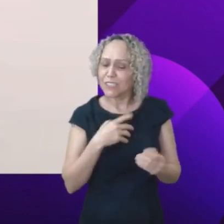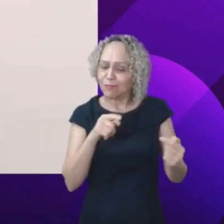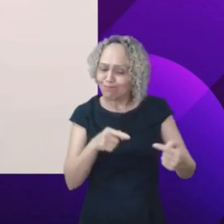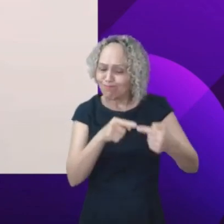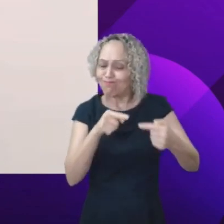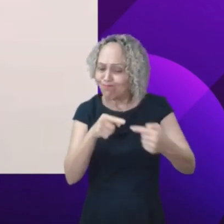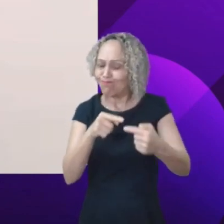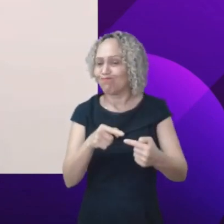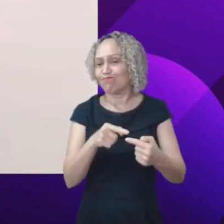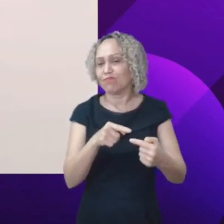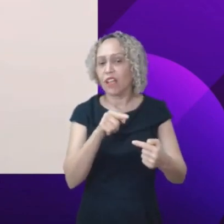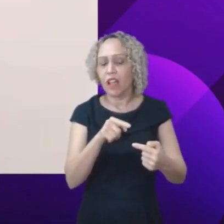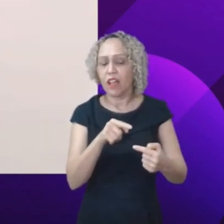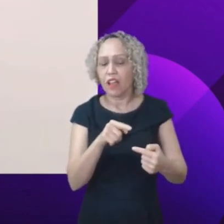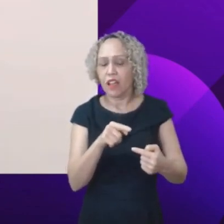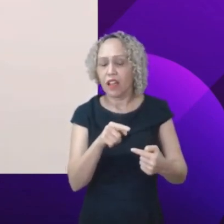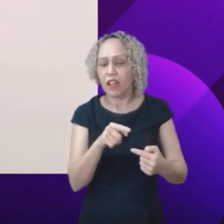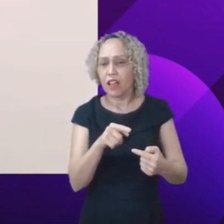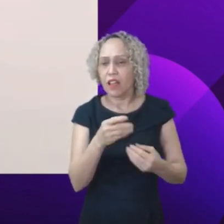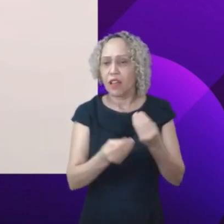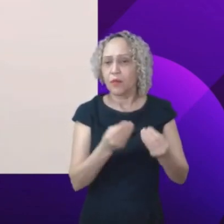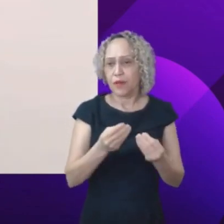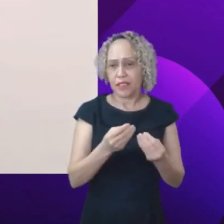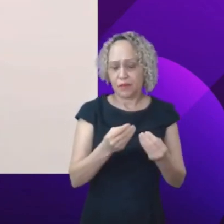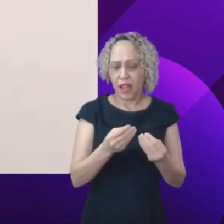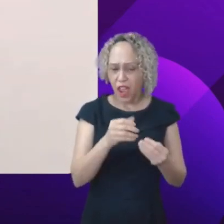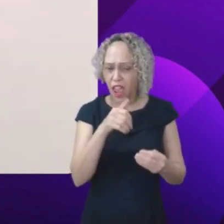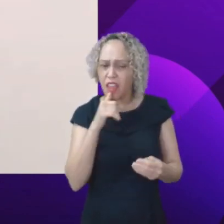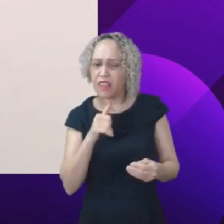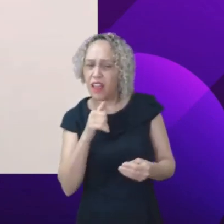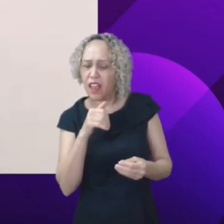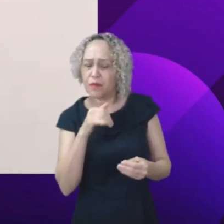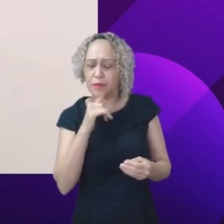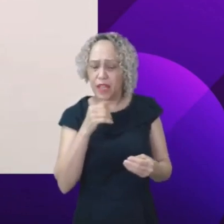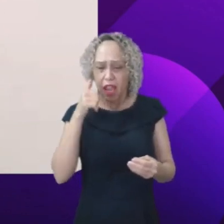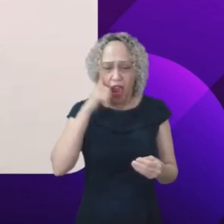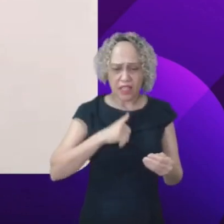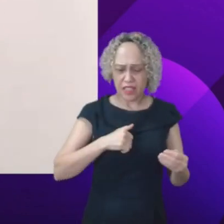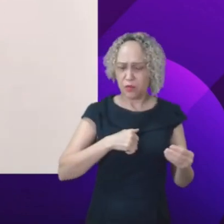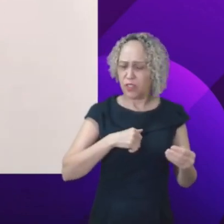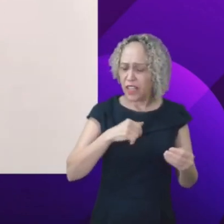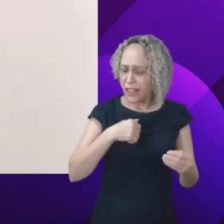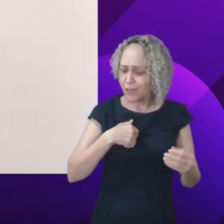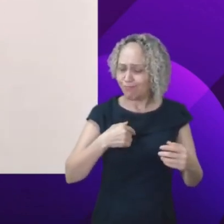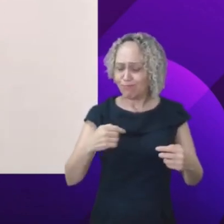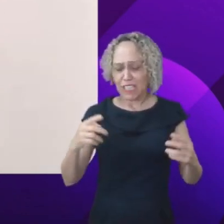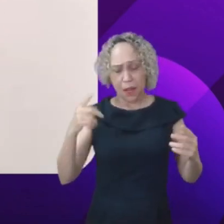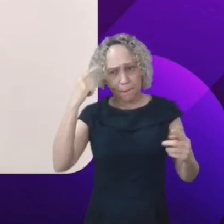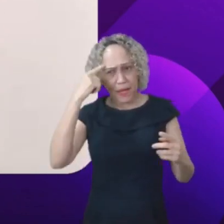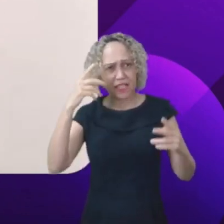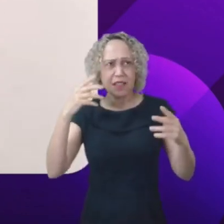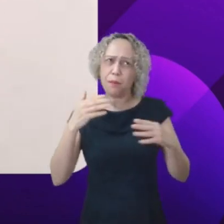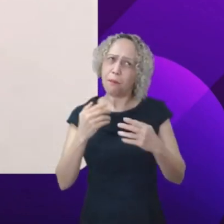candidata também tem. É, é páreo comigo? Né? É parecido com o que eu penso? Então eu vou votar